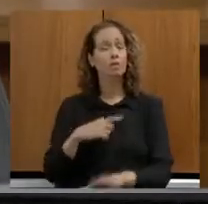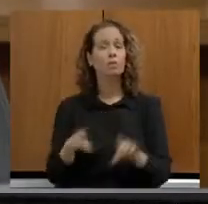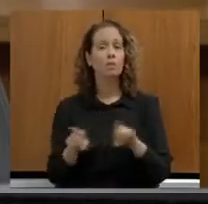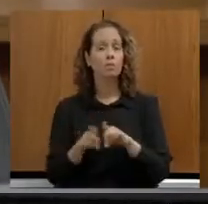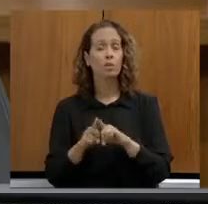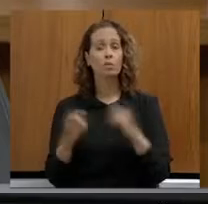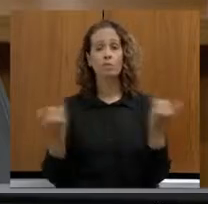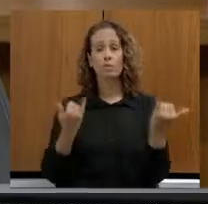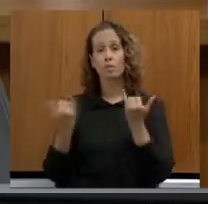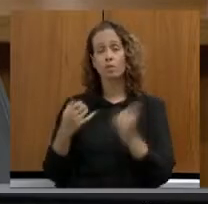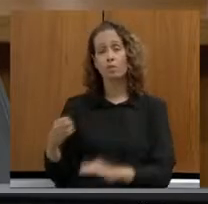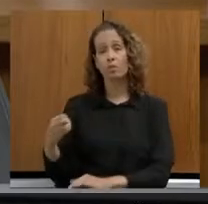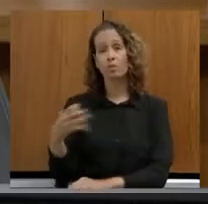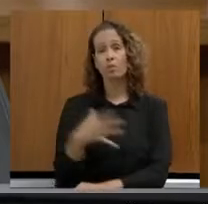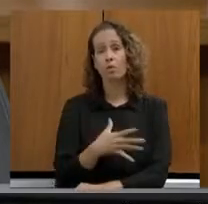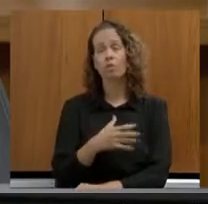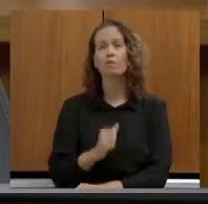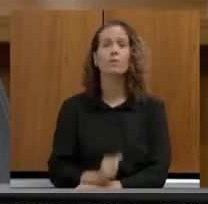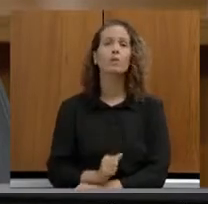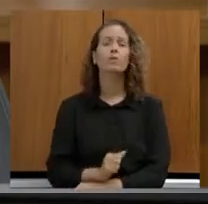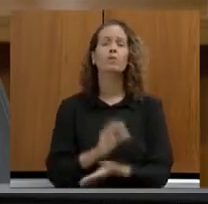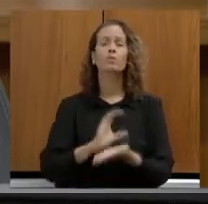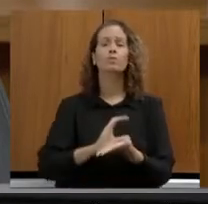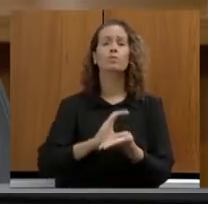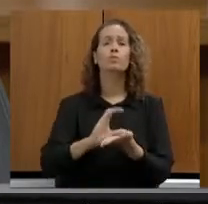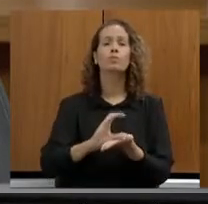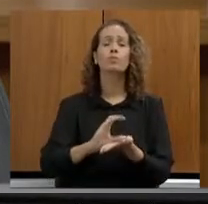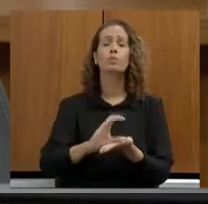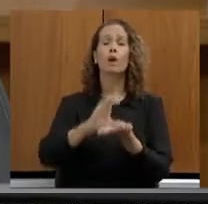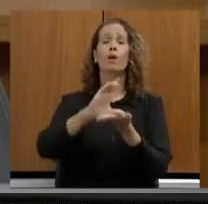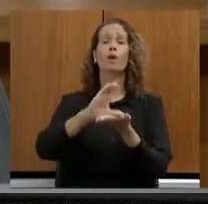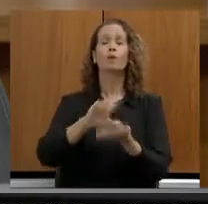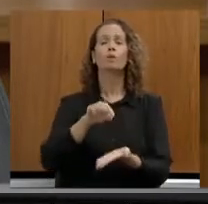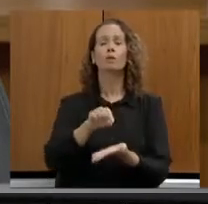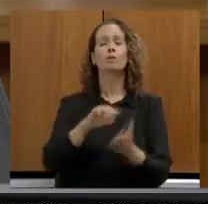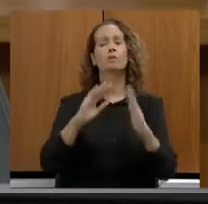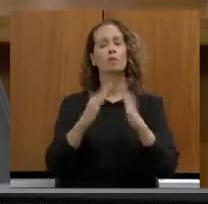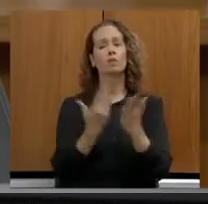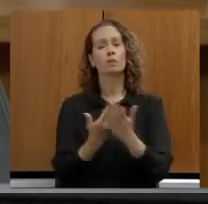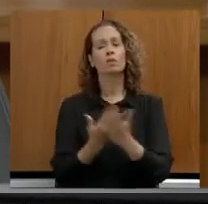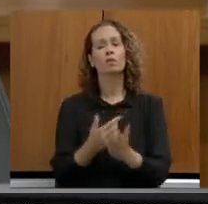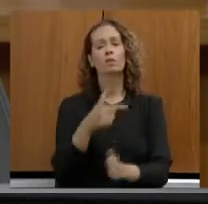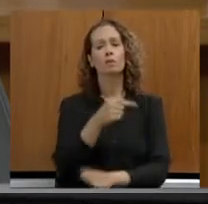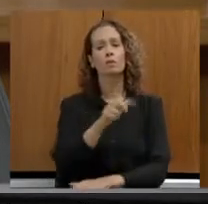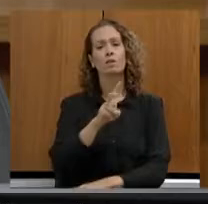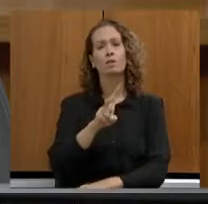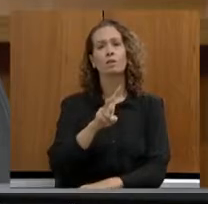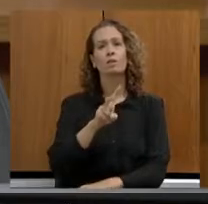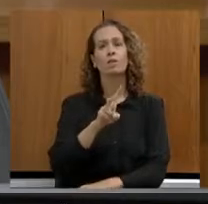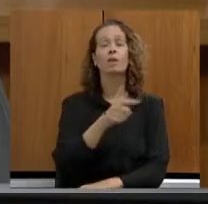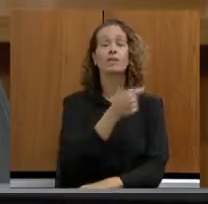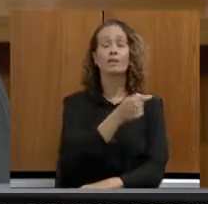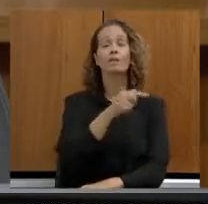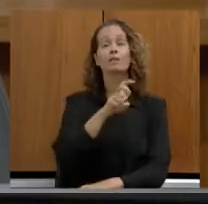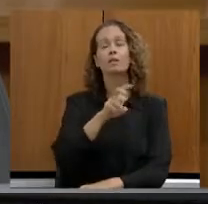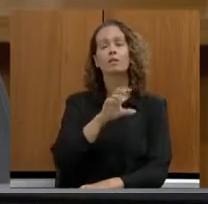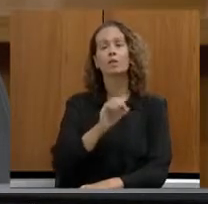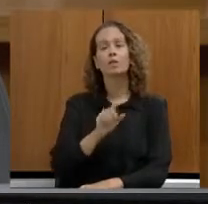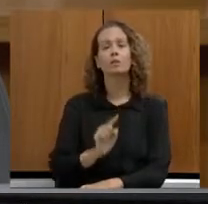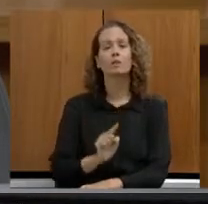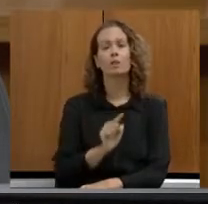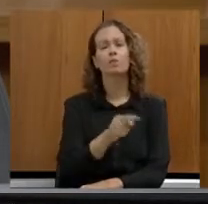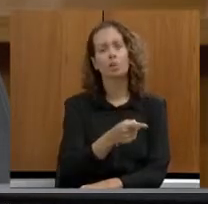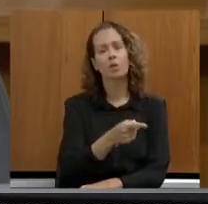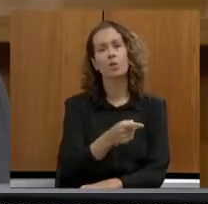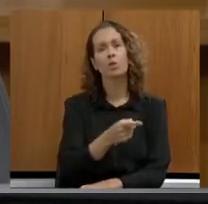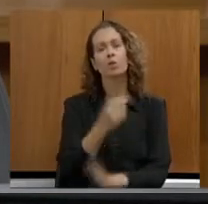também uma informação nova Da ampliação do investimento nessa escola em 750.000 de 750.000 anunciado o